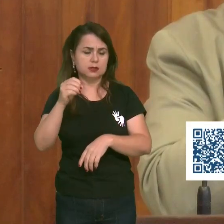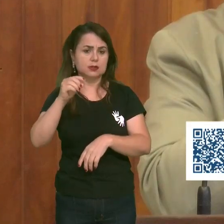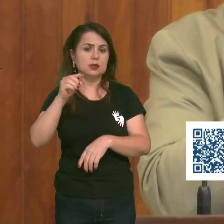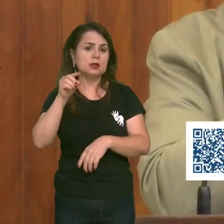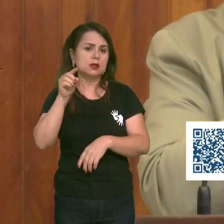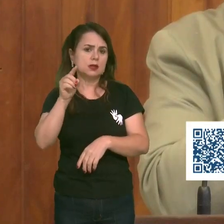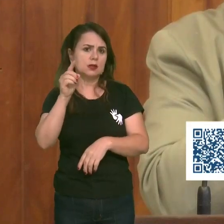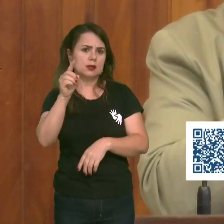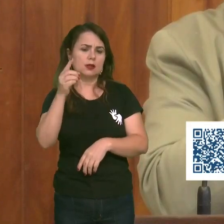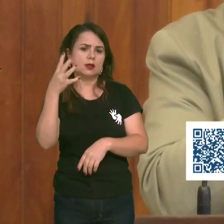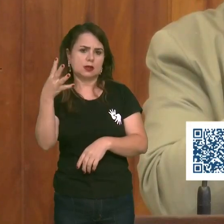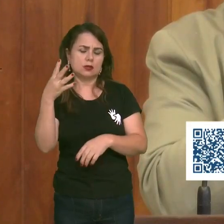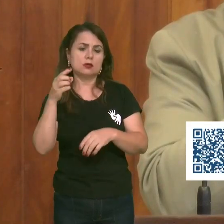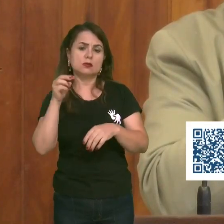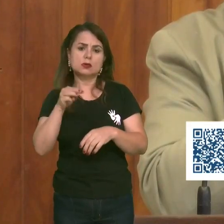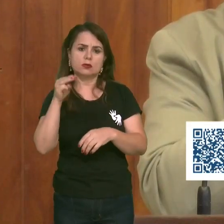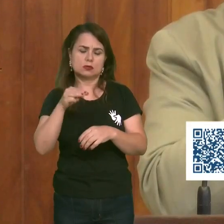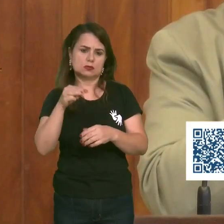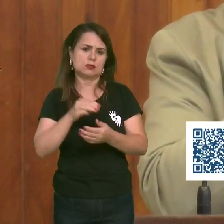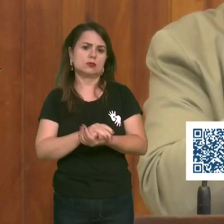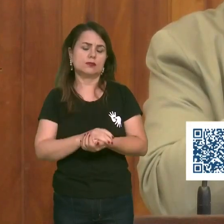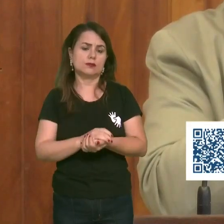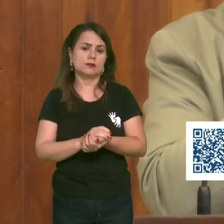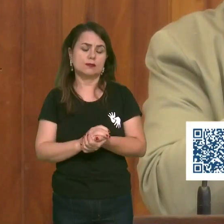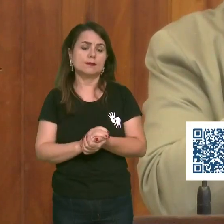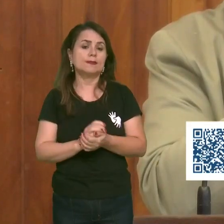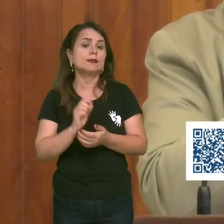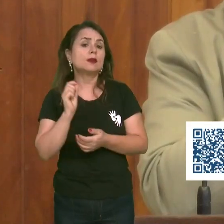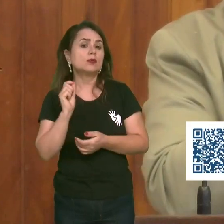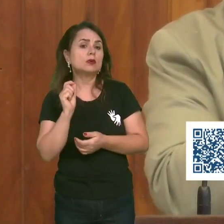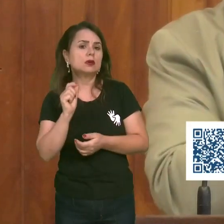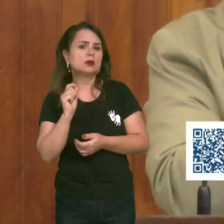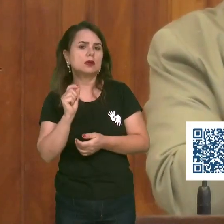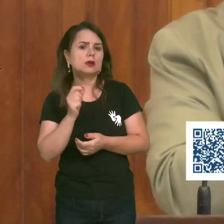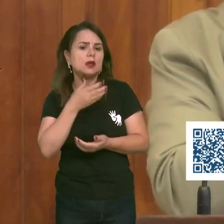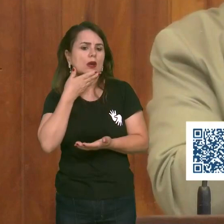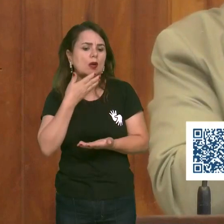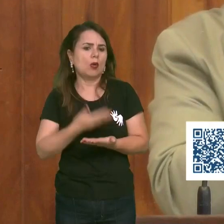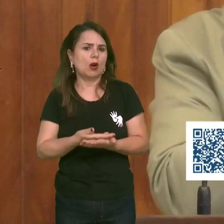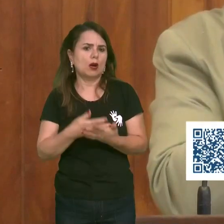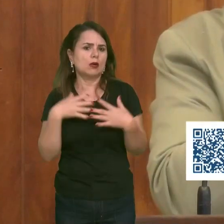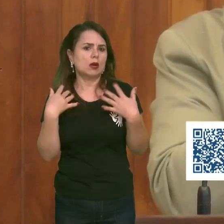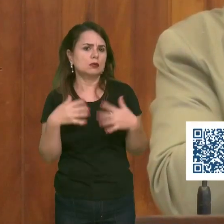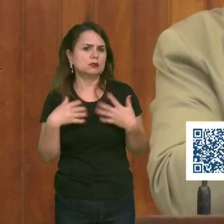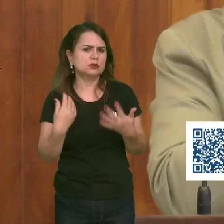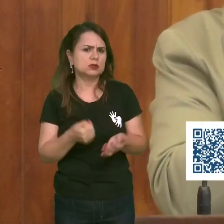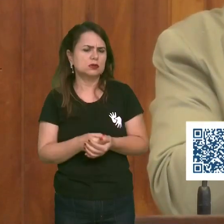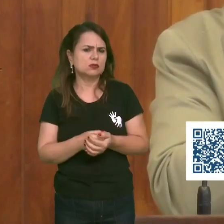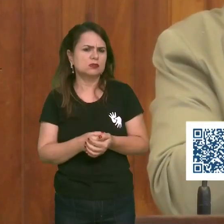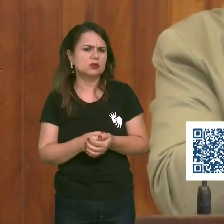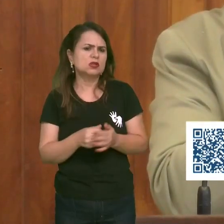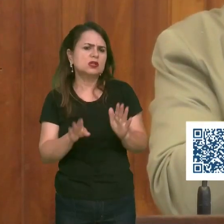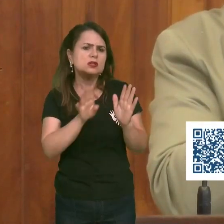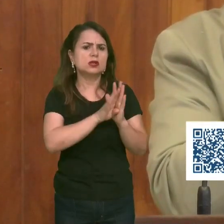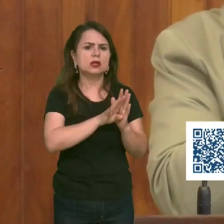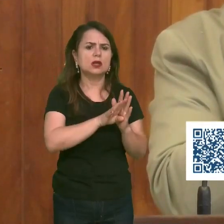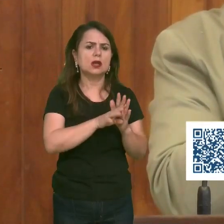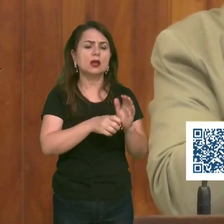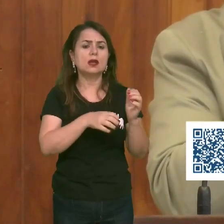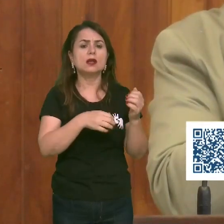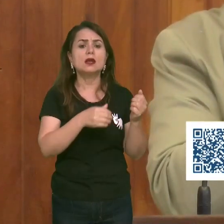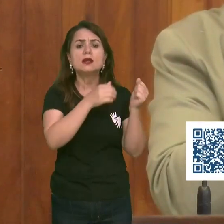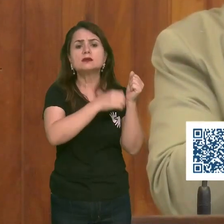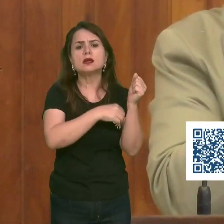precisamente falando o que me indignou foi que não tinha mais senha para